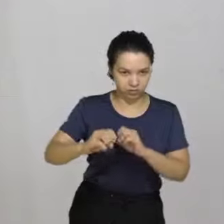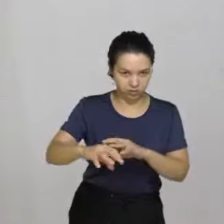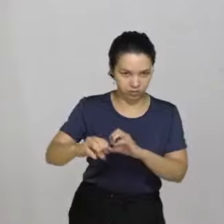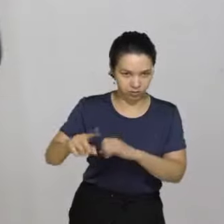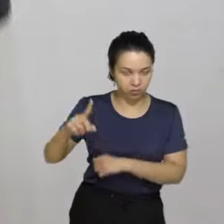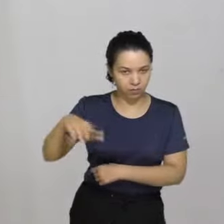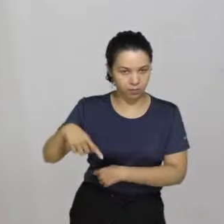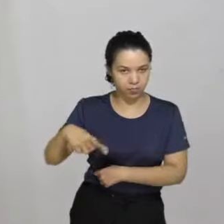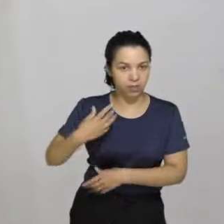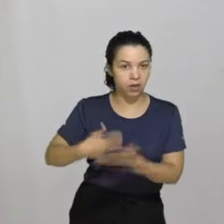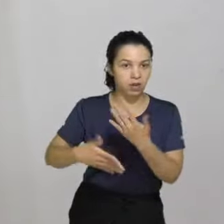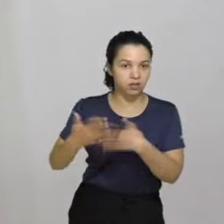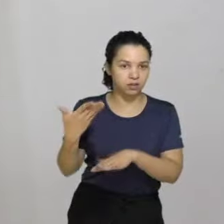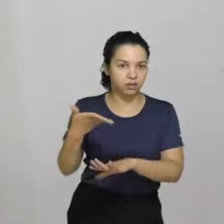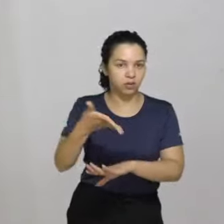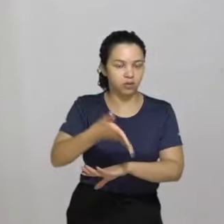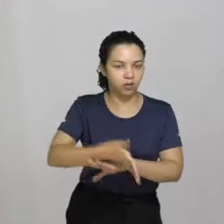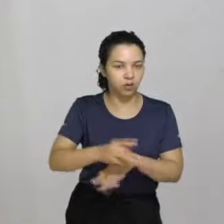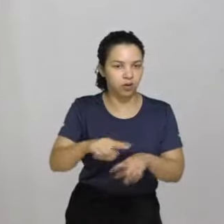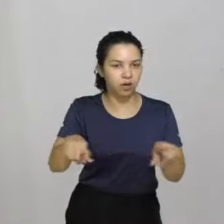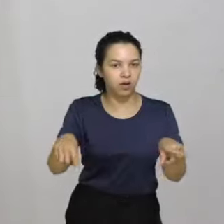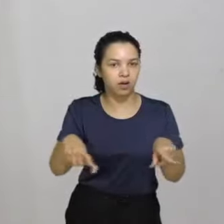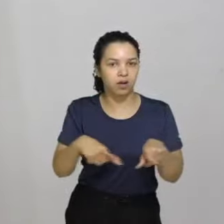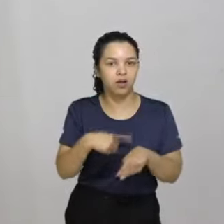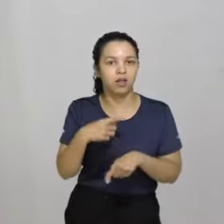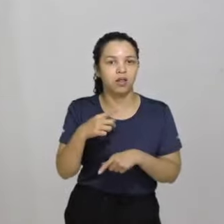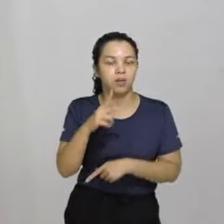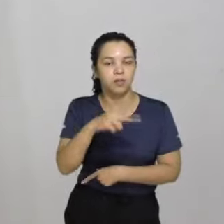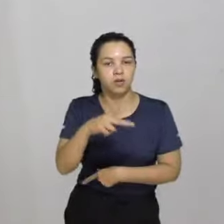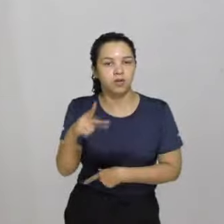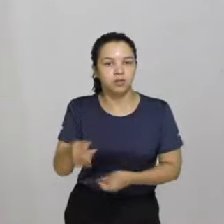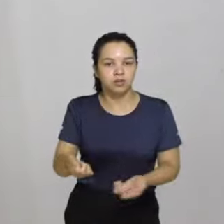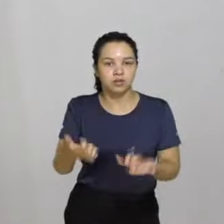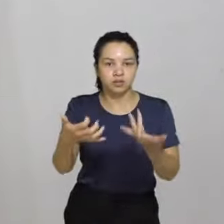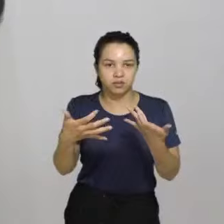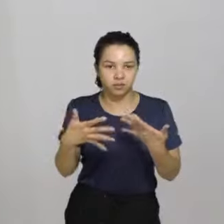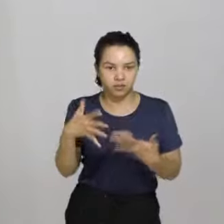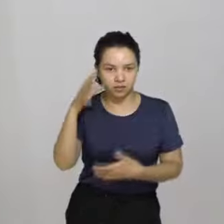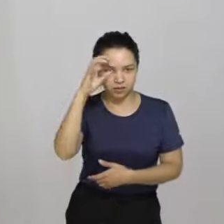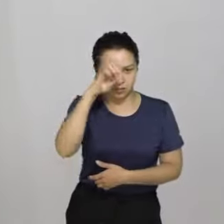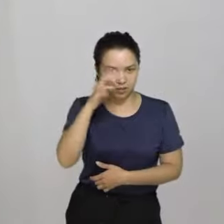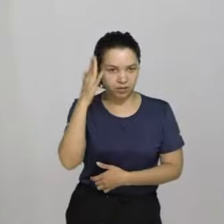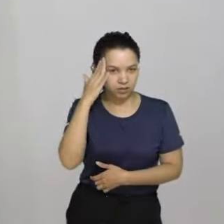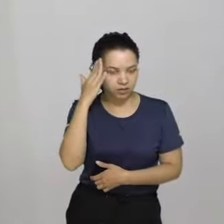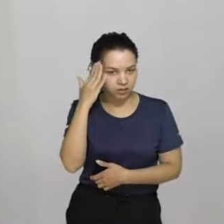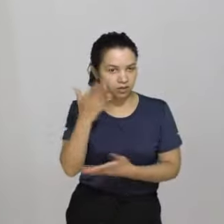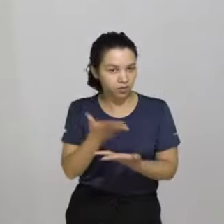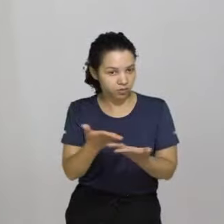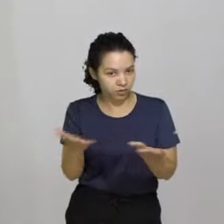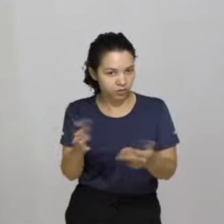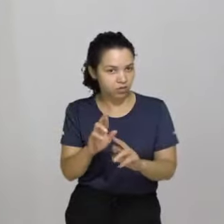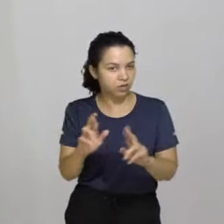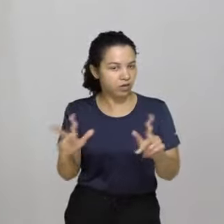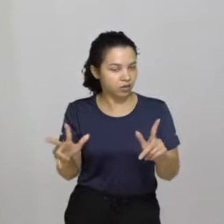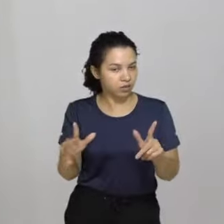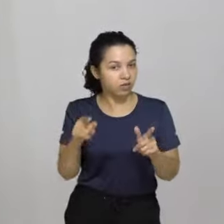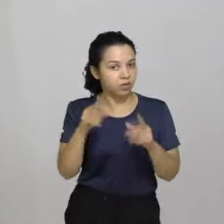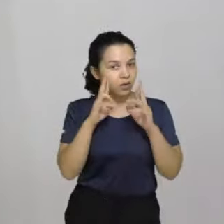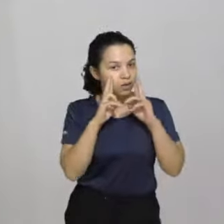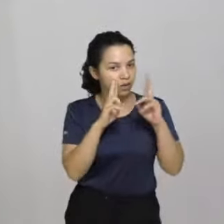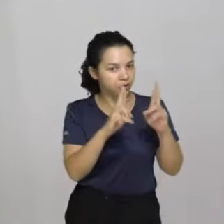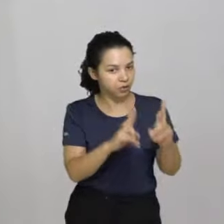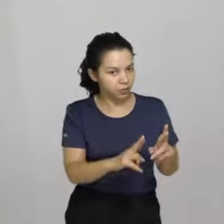aula, ouvi o professor. E eu acredito que vocês não são diferentes. Então respeitem, o mínimo.